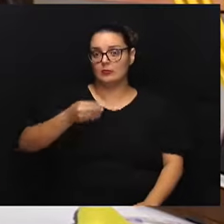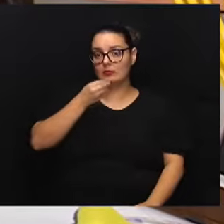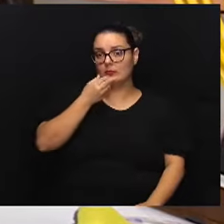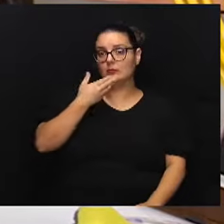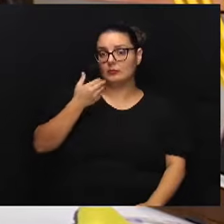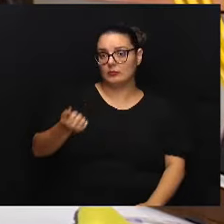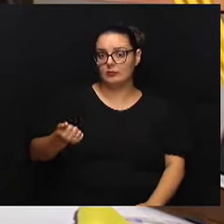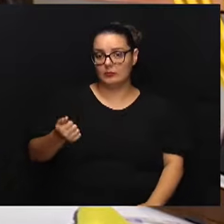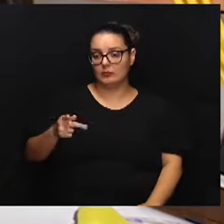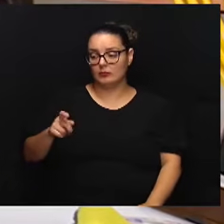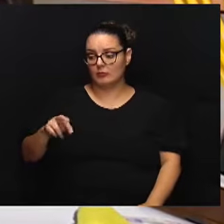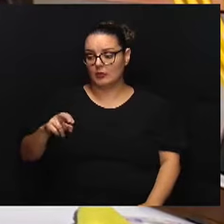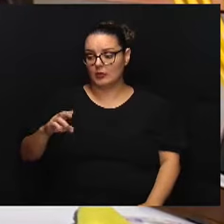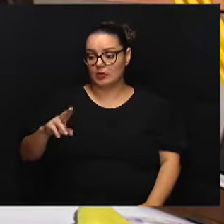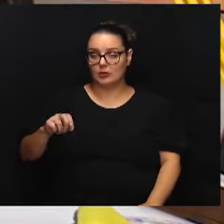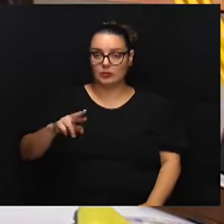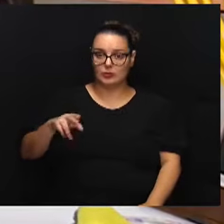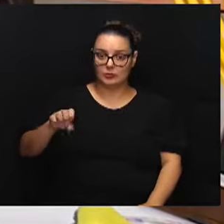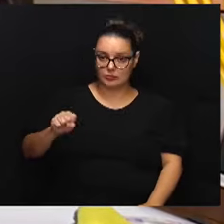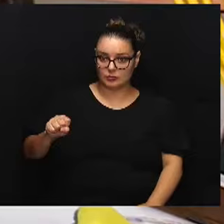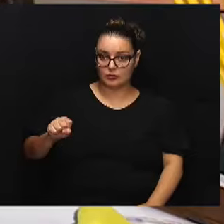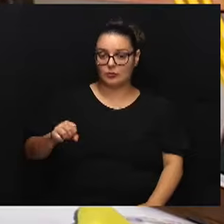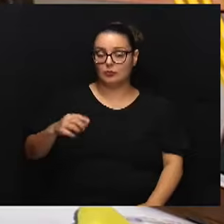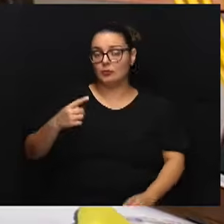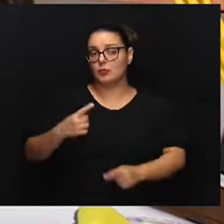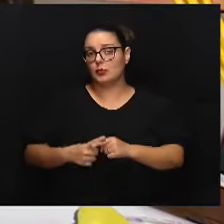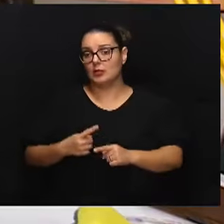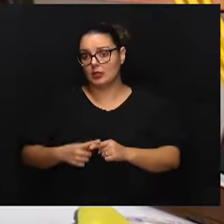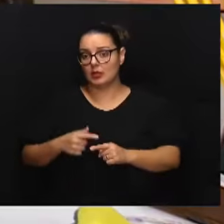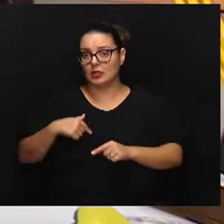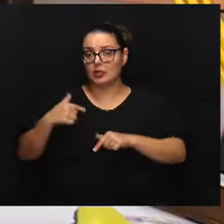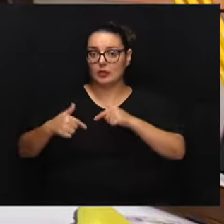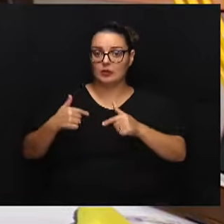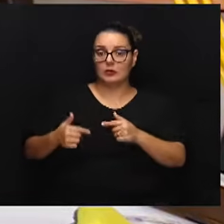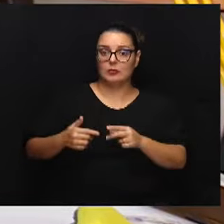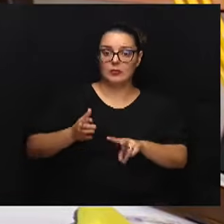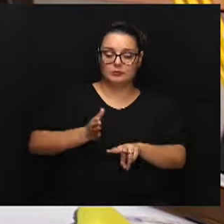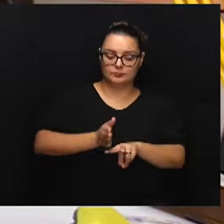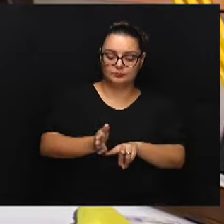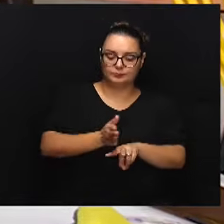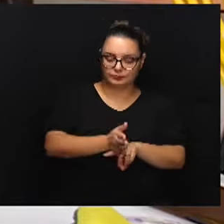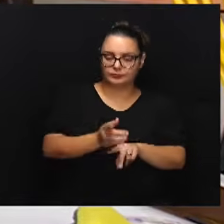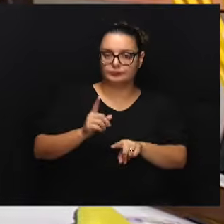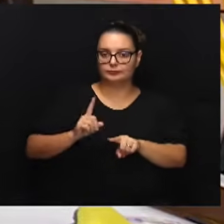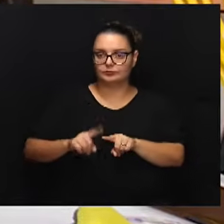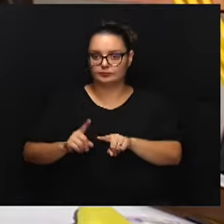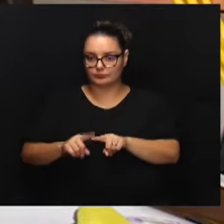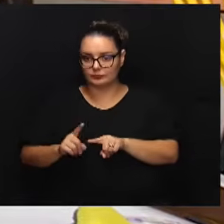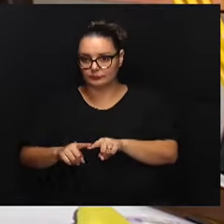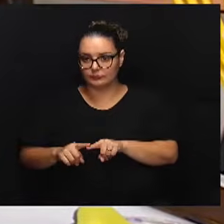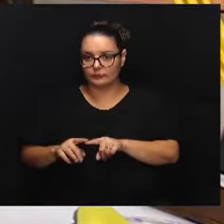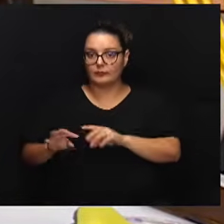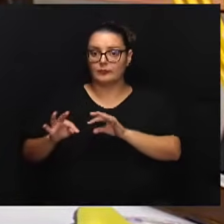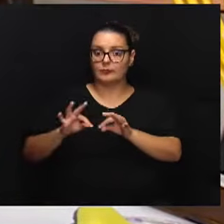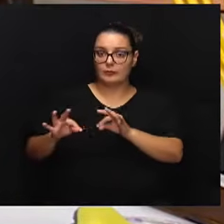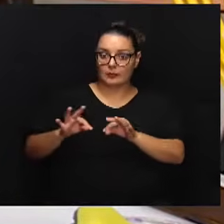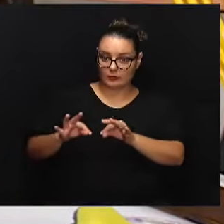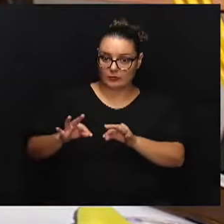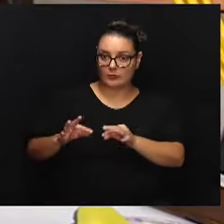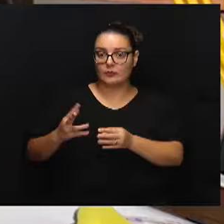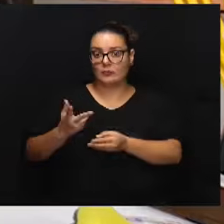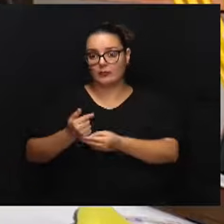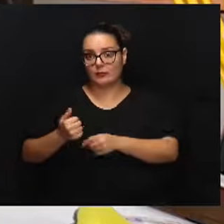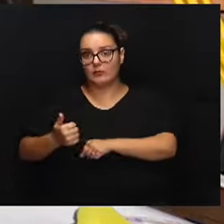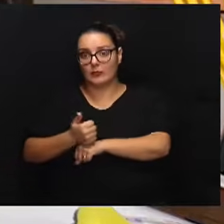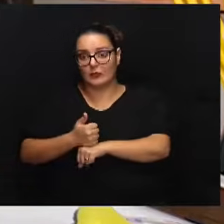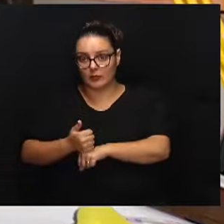o percurso. Porque eu trabalho com duas linhas. Uma linha mais técnica, que é para artistas profissionais que